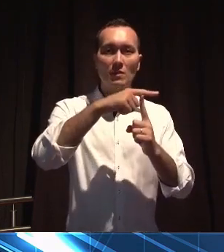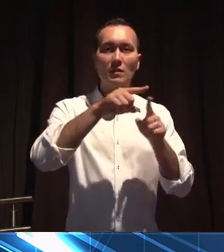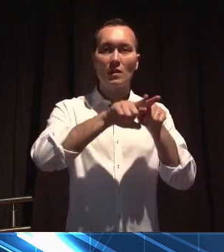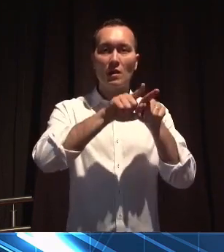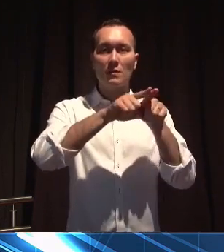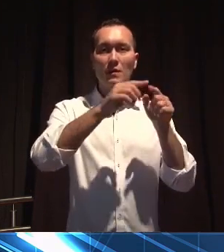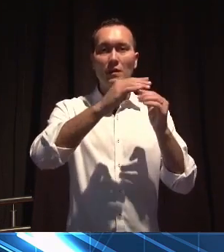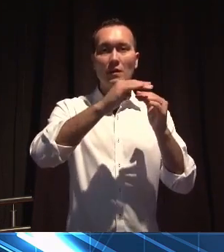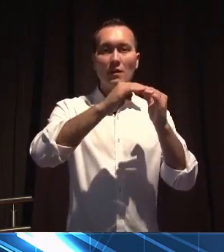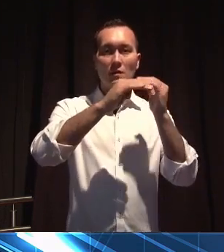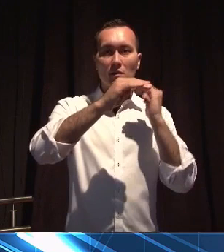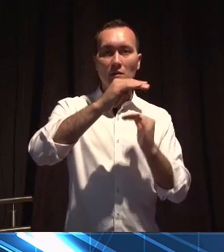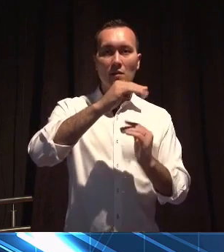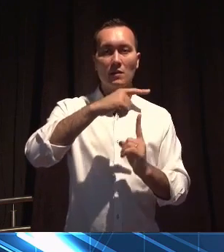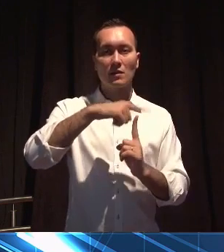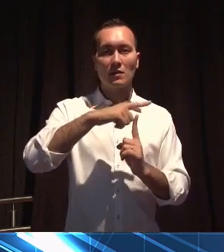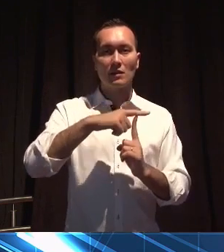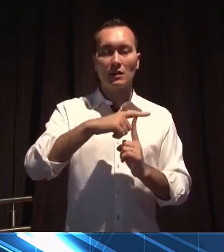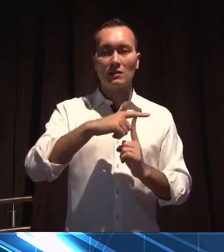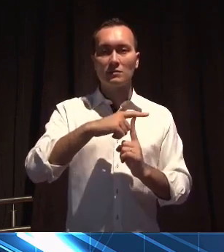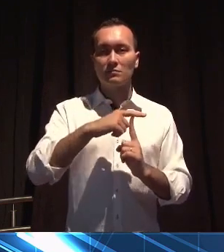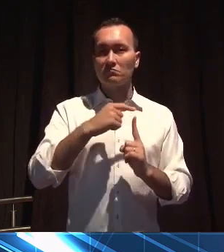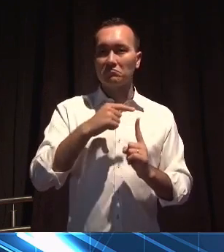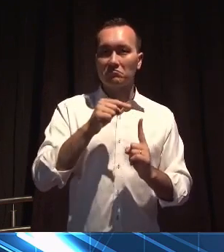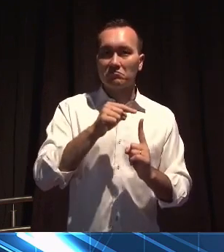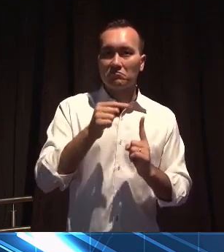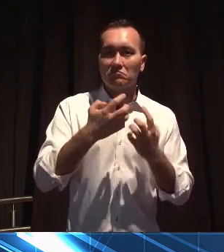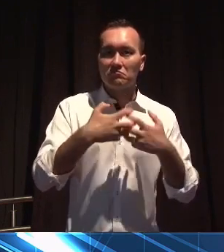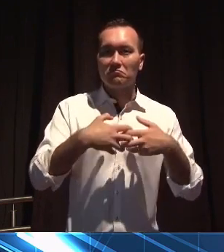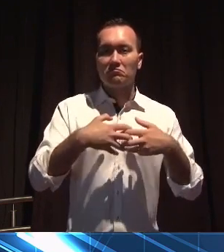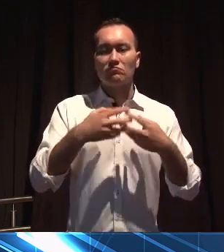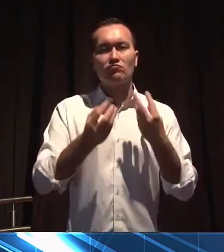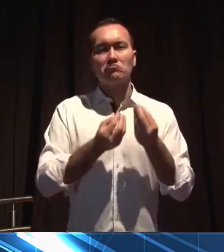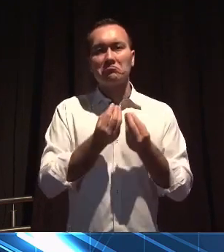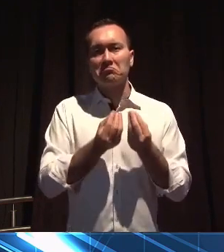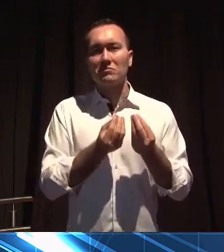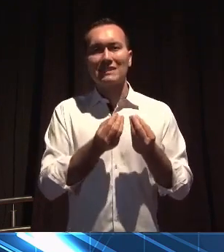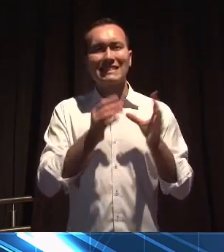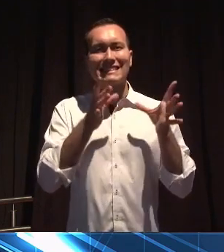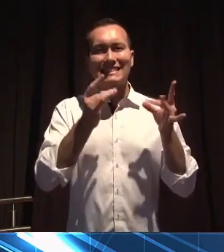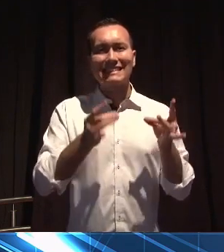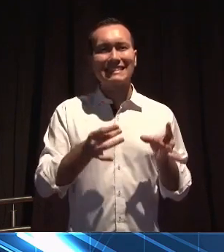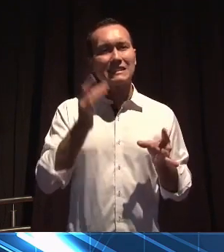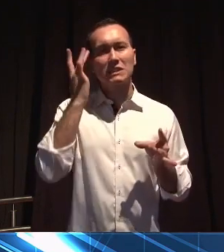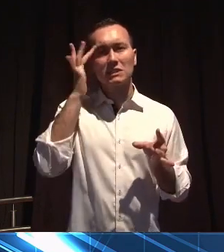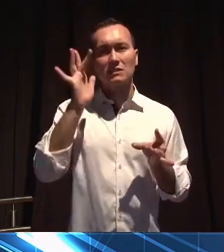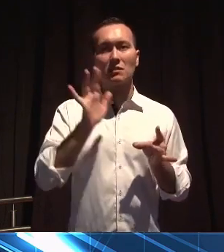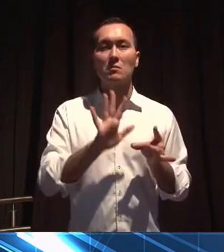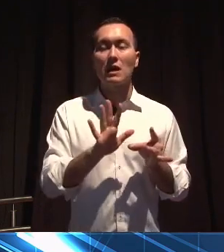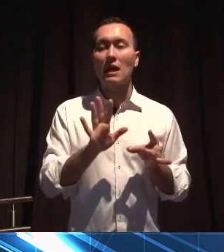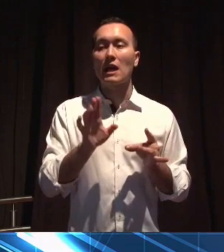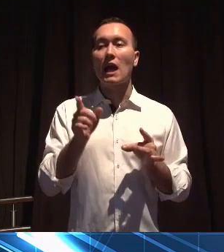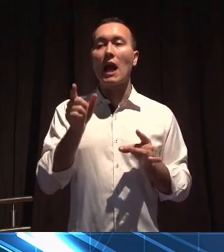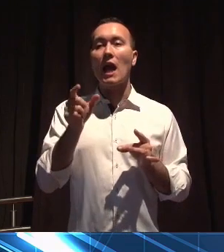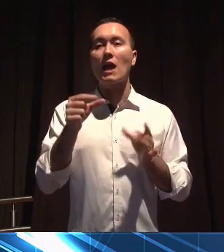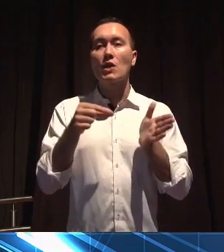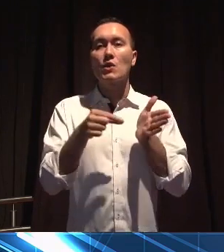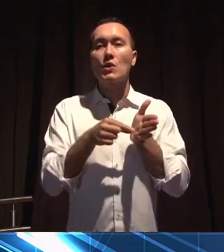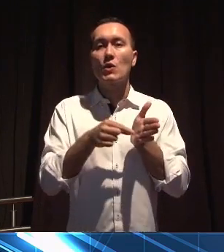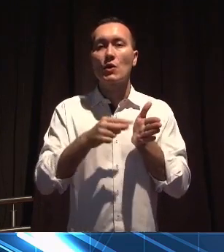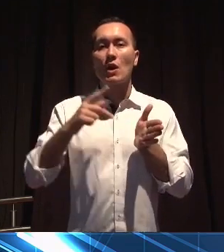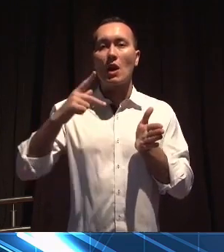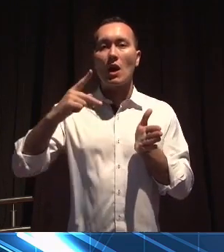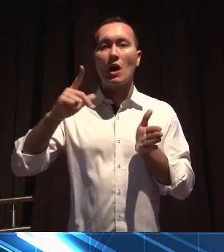agora o que eu tenho contraponto É sobre o código que eu fiz lá aquela interface plugin só um detalhe aqui pessoal